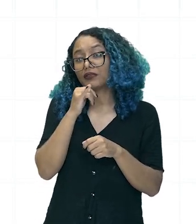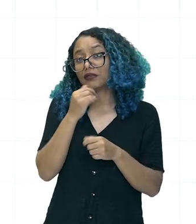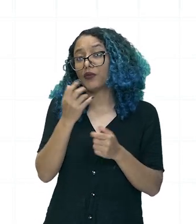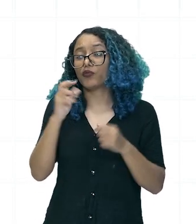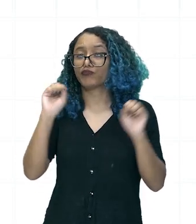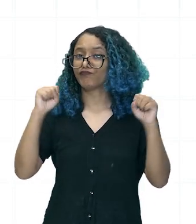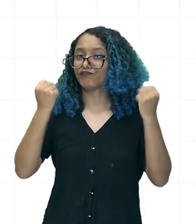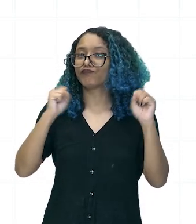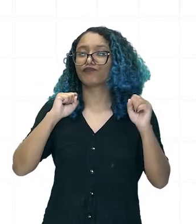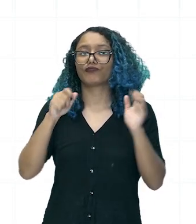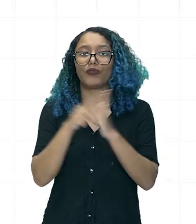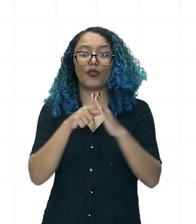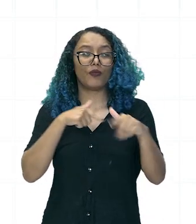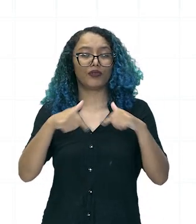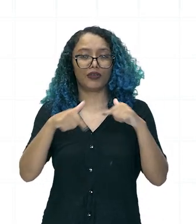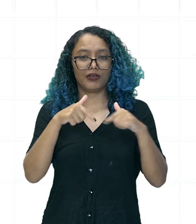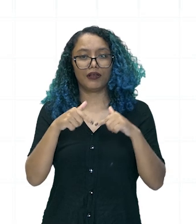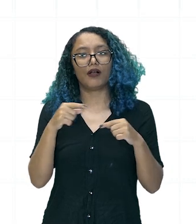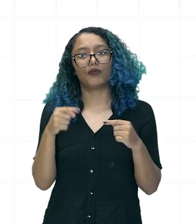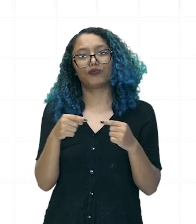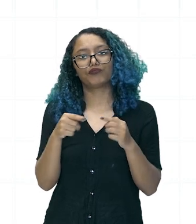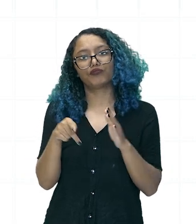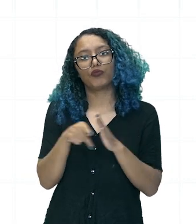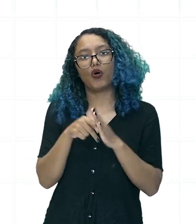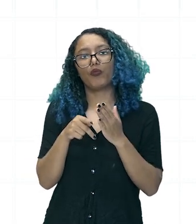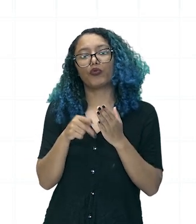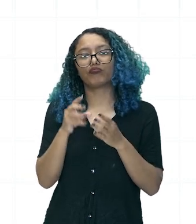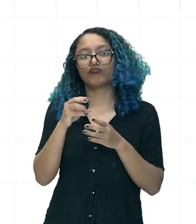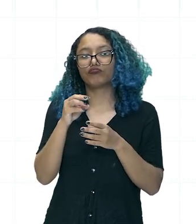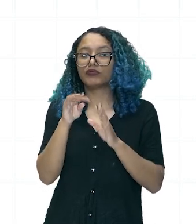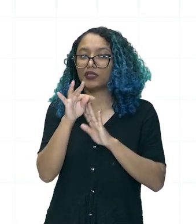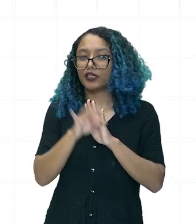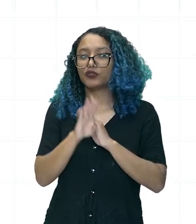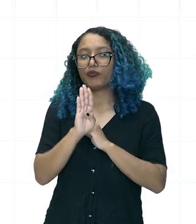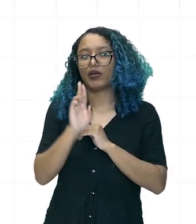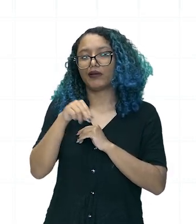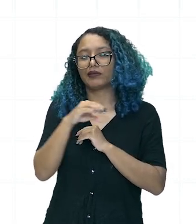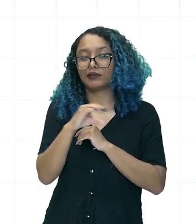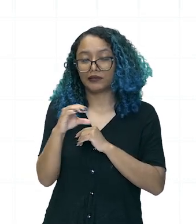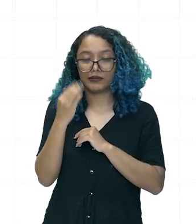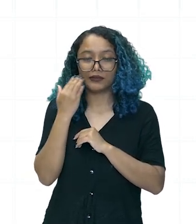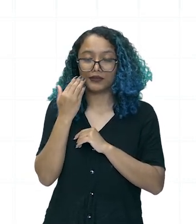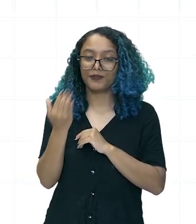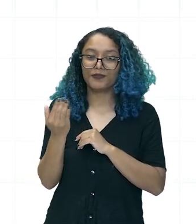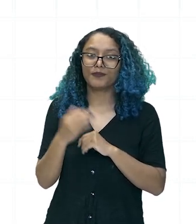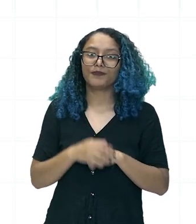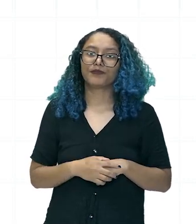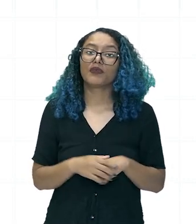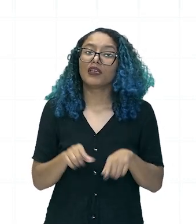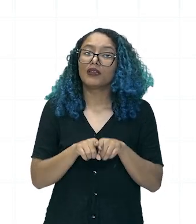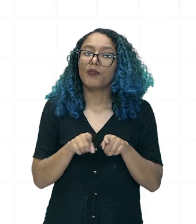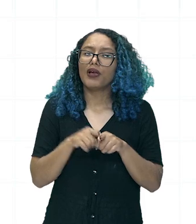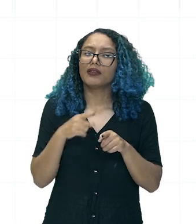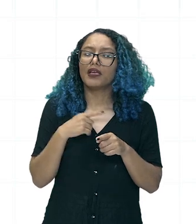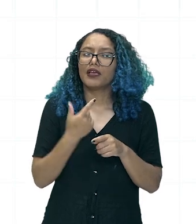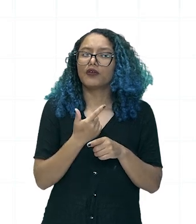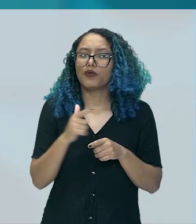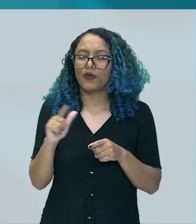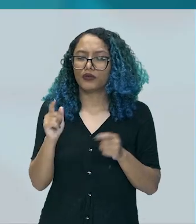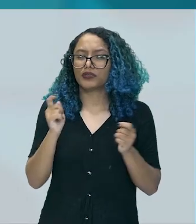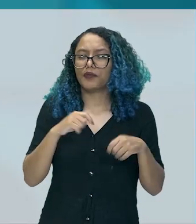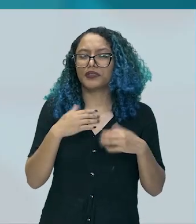de condicionamento físico, ela visa o quê? O bem-estar do nosso corpo, a mudança até da composição corporal. Quando